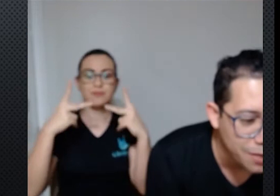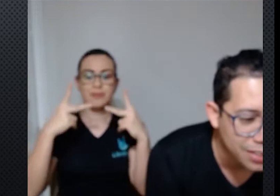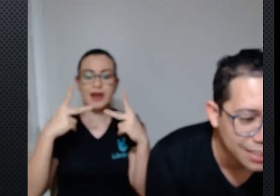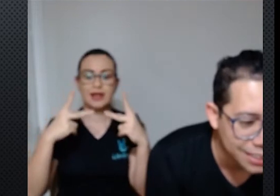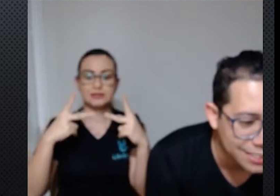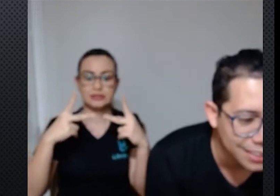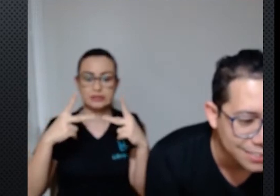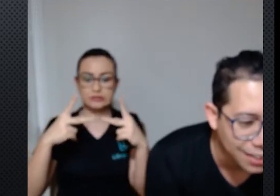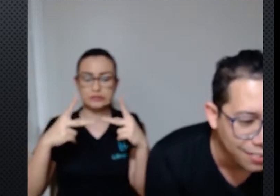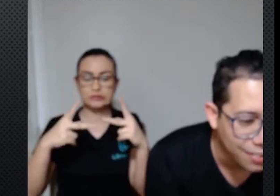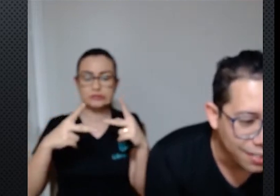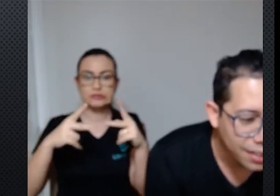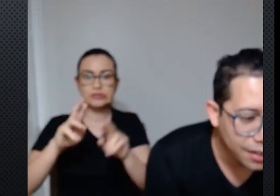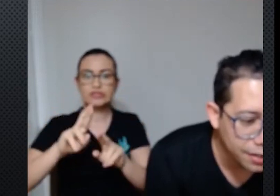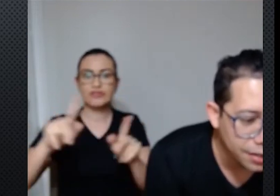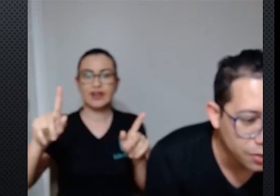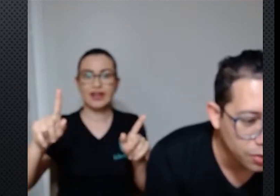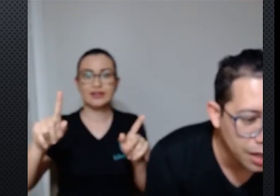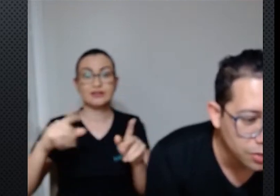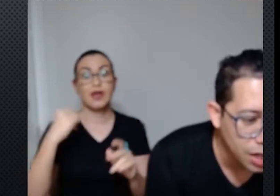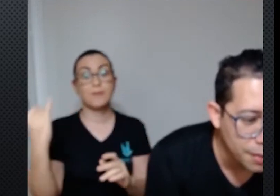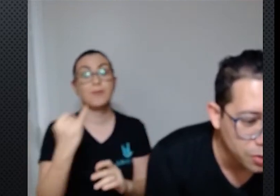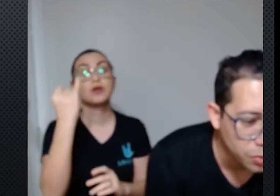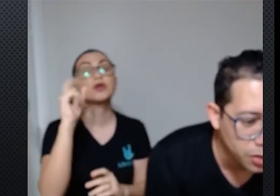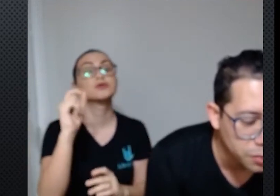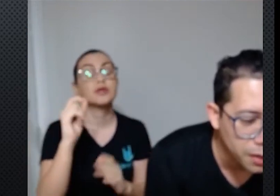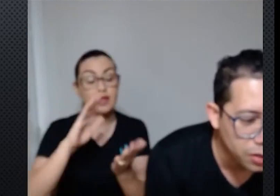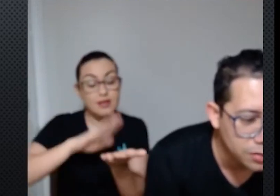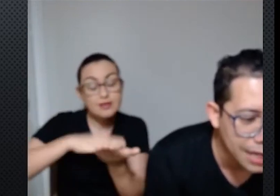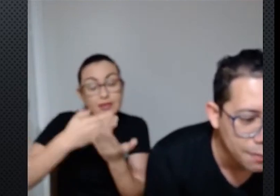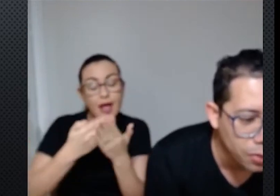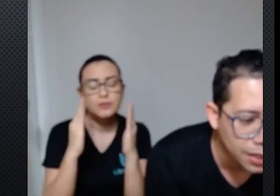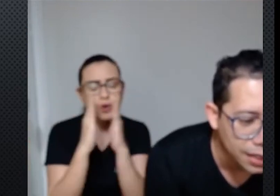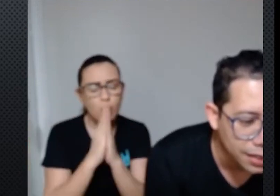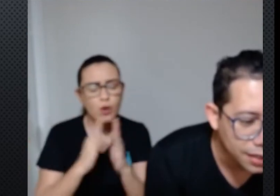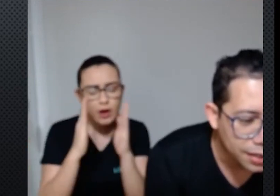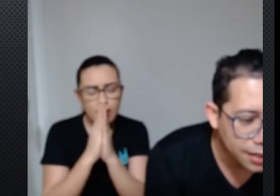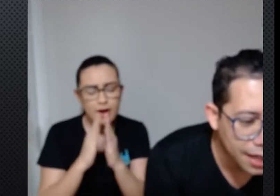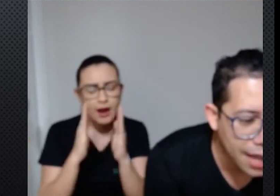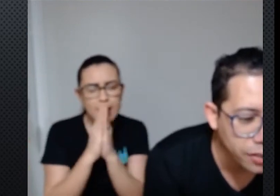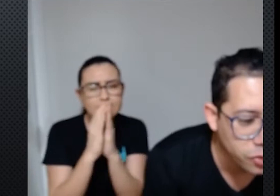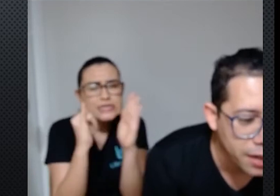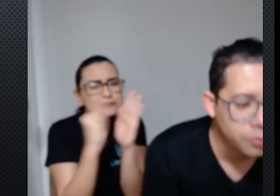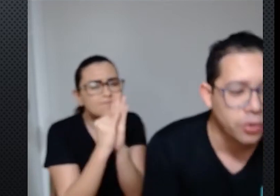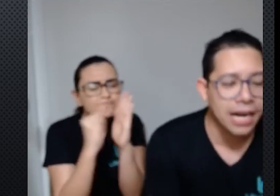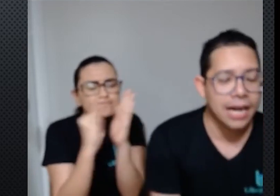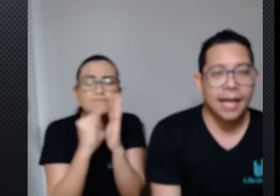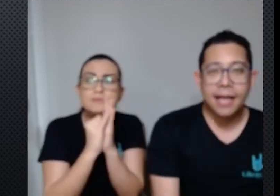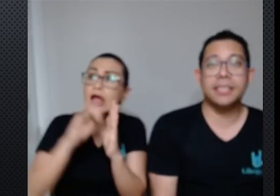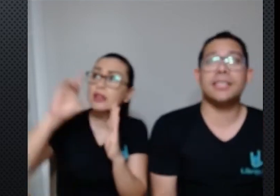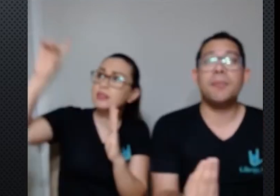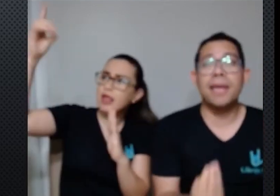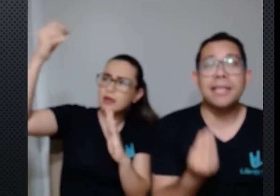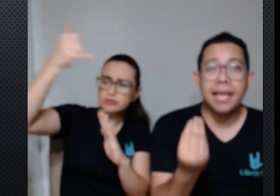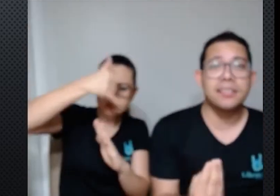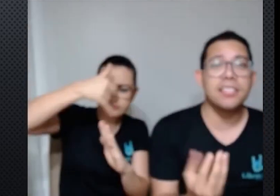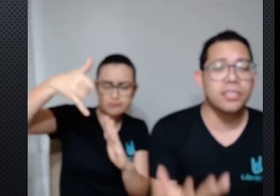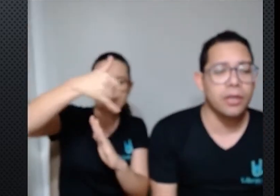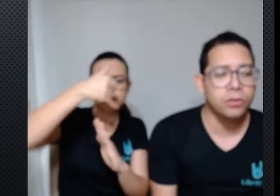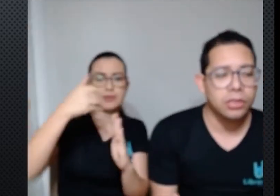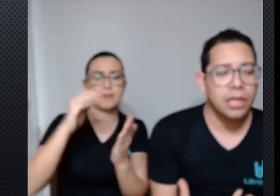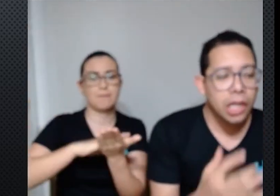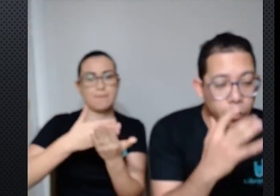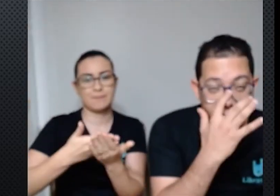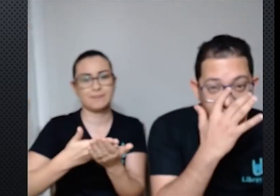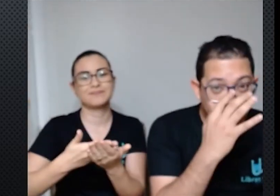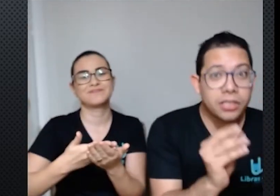rápido, né? Fazer intercessão, né? Tendo um relacionamento com Deus para Deus dar a mão dele, né? É isso mesmo, Carla. É essa dependência de